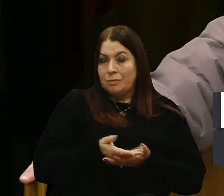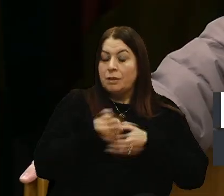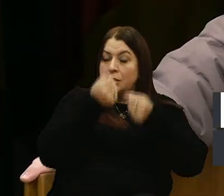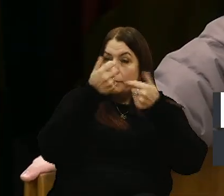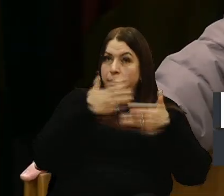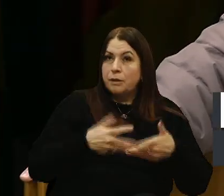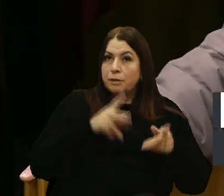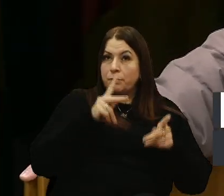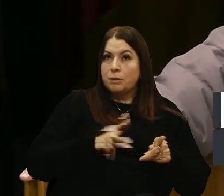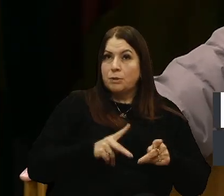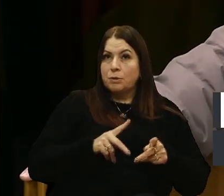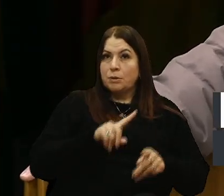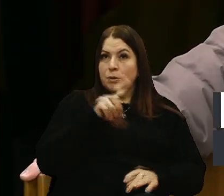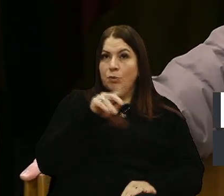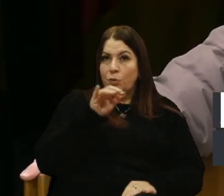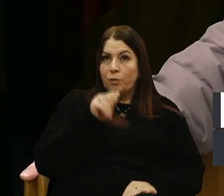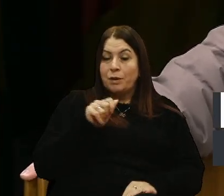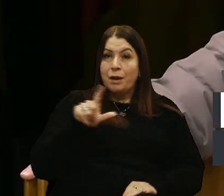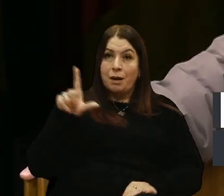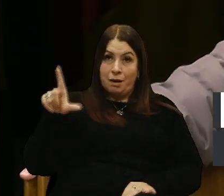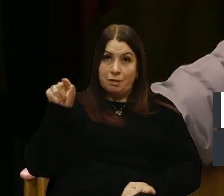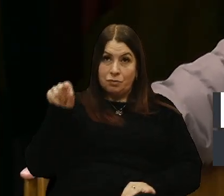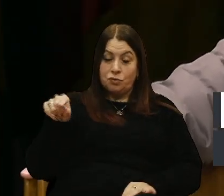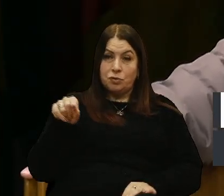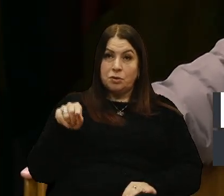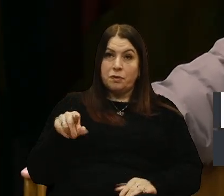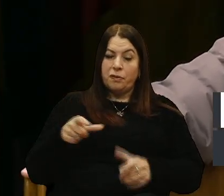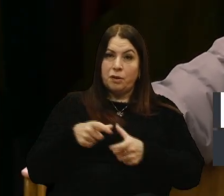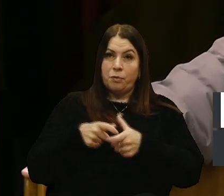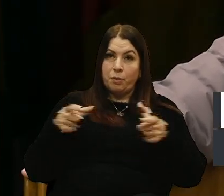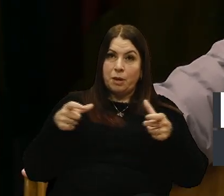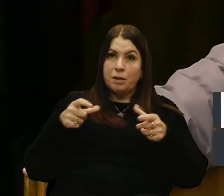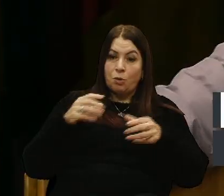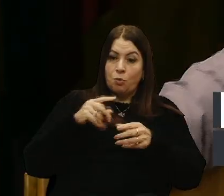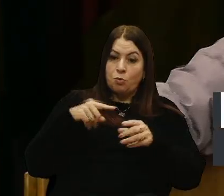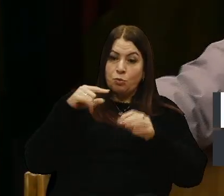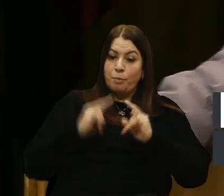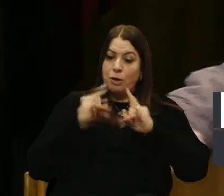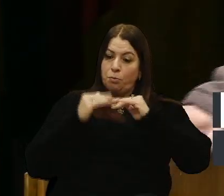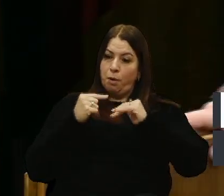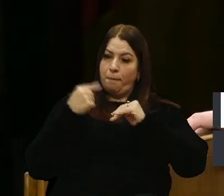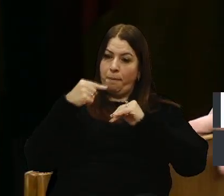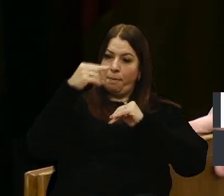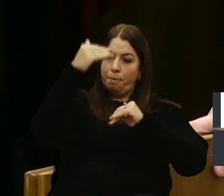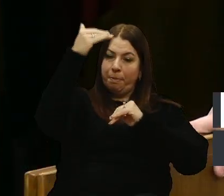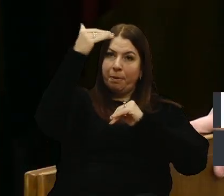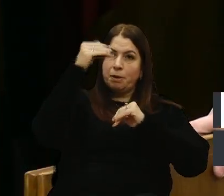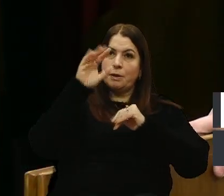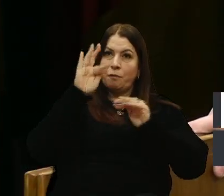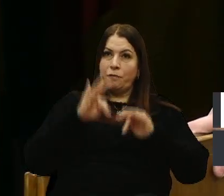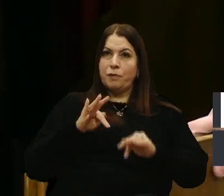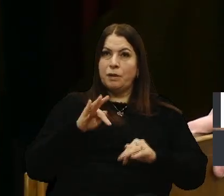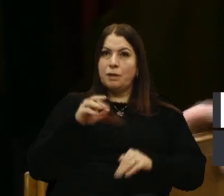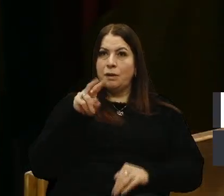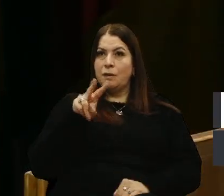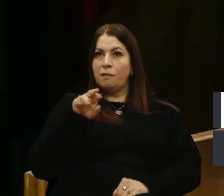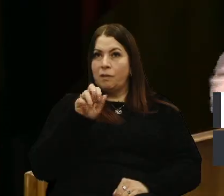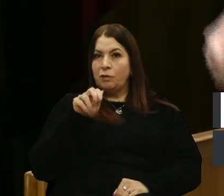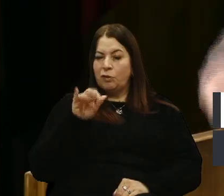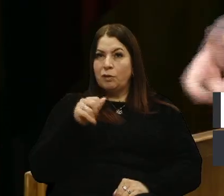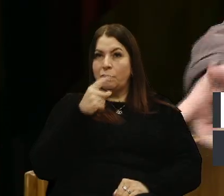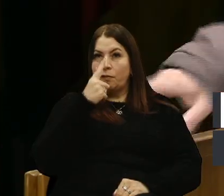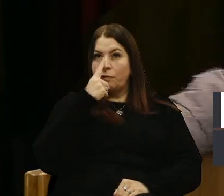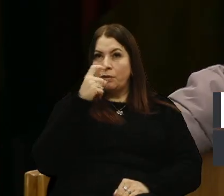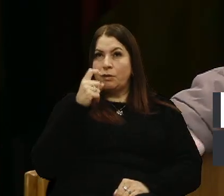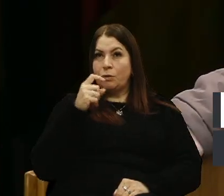Expliquem para o pessoal da Zona Leste que a gente vai aumentar os prédios e lá na saída do Vitória, Zé D'Ambrós, vai feder